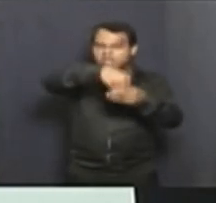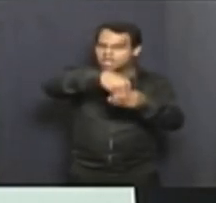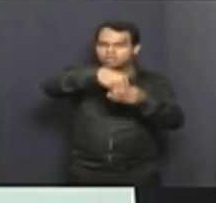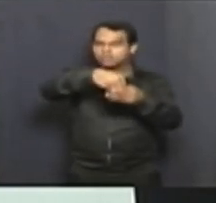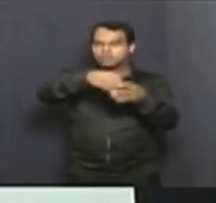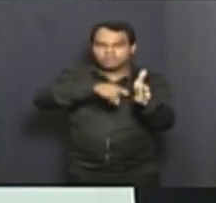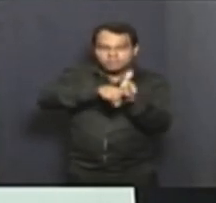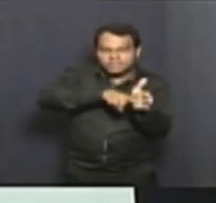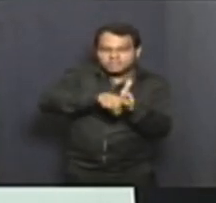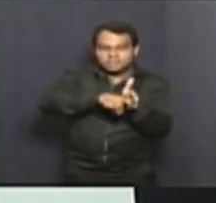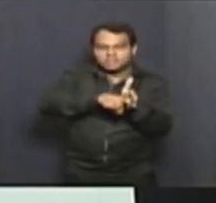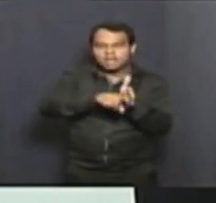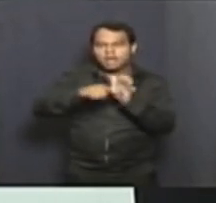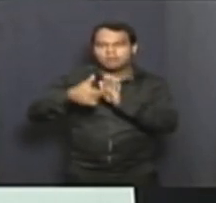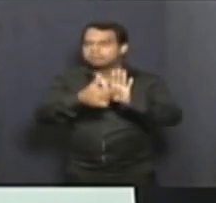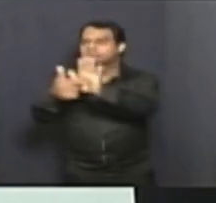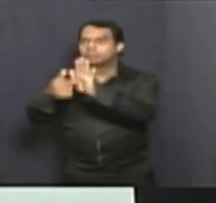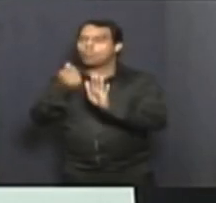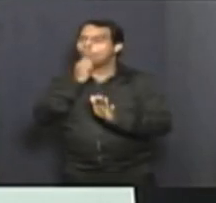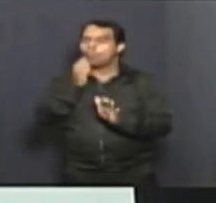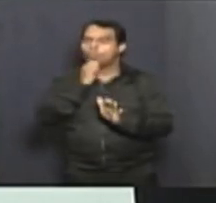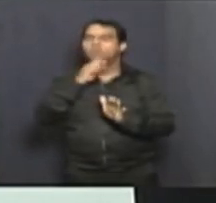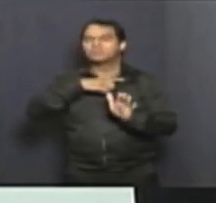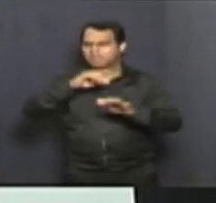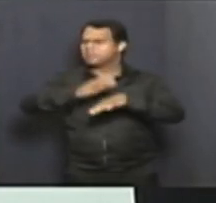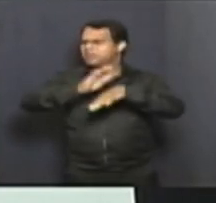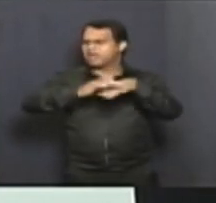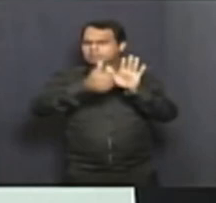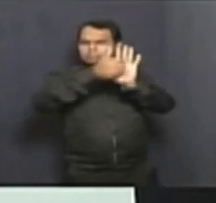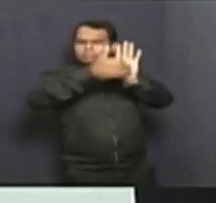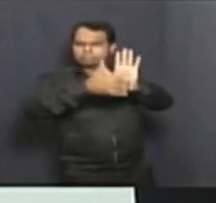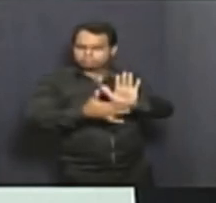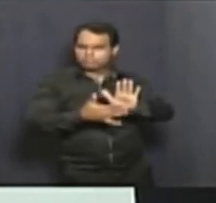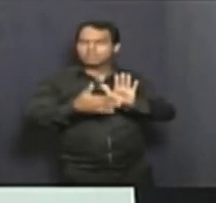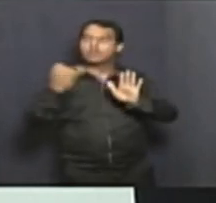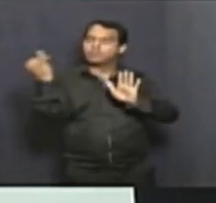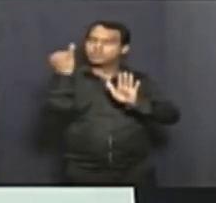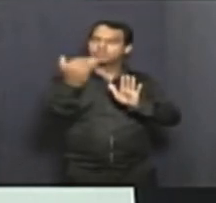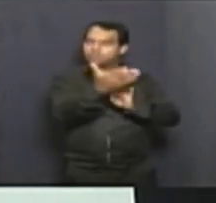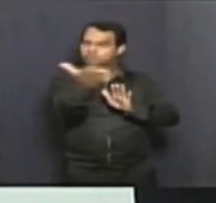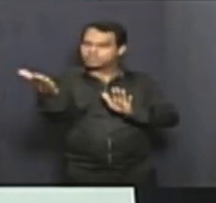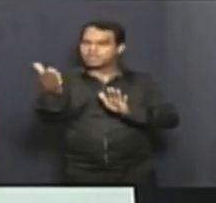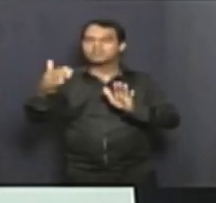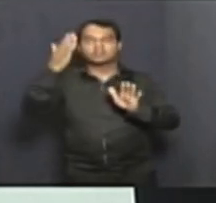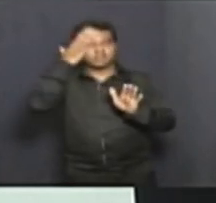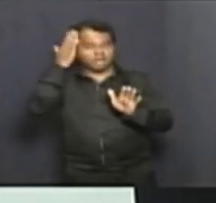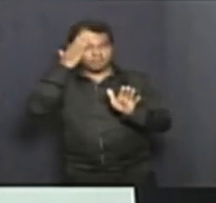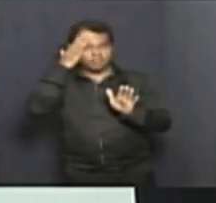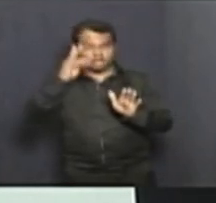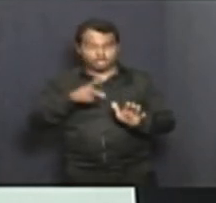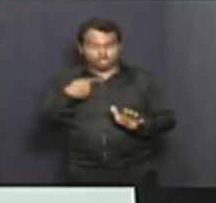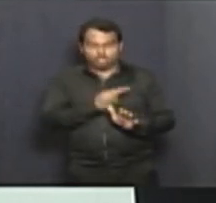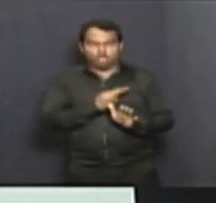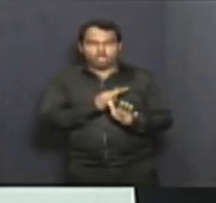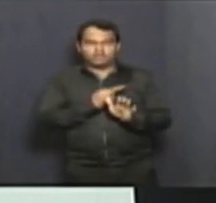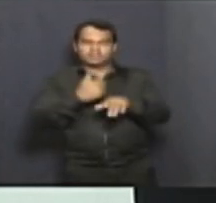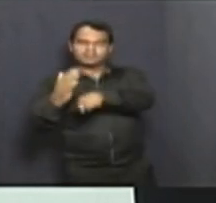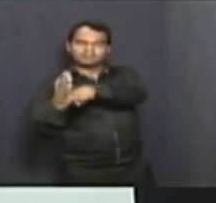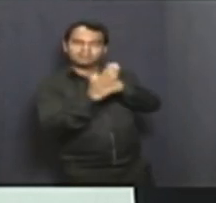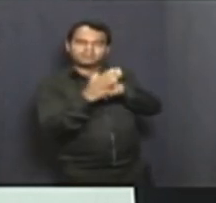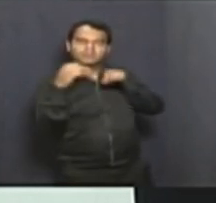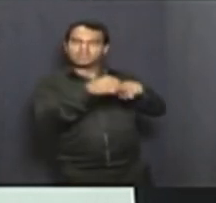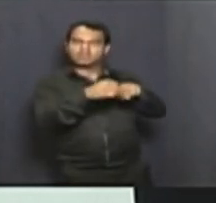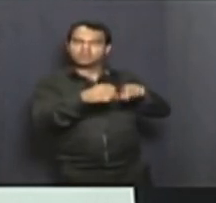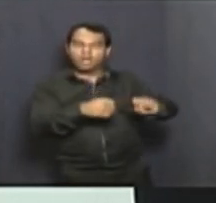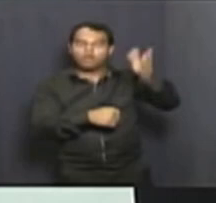toque e tem mais muita coisa por aí então é preciso que o eleitor saiba que nós temos não podemos ser cúmplices dessas